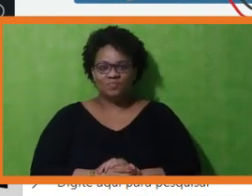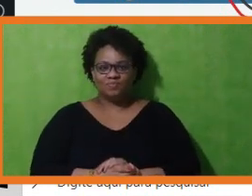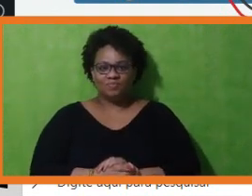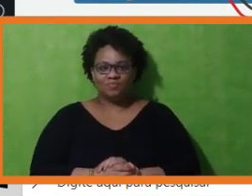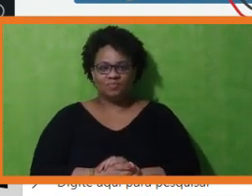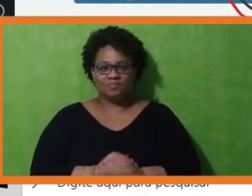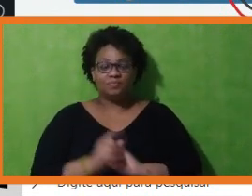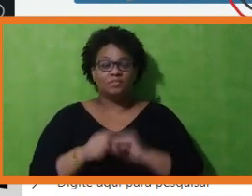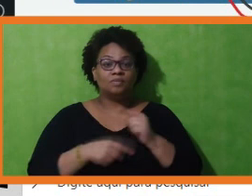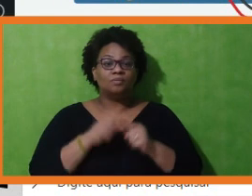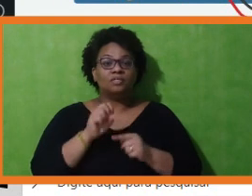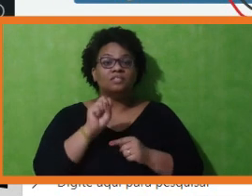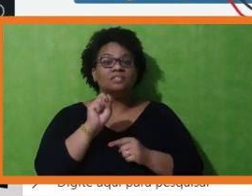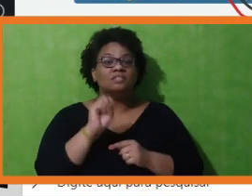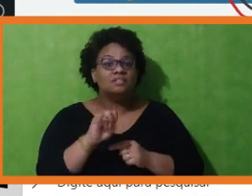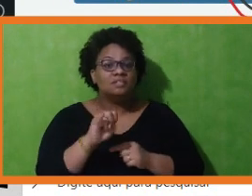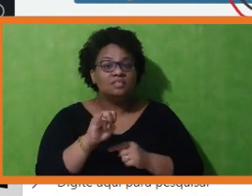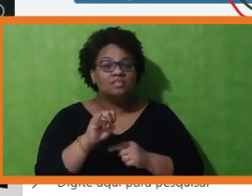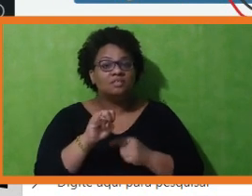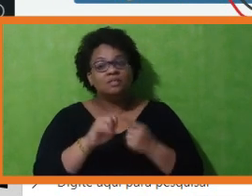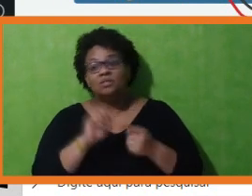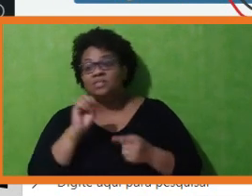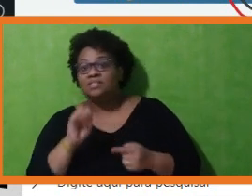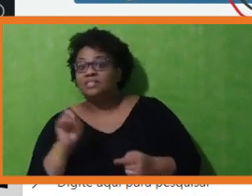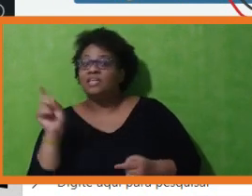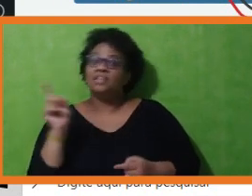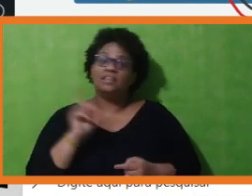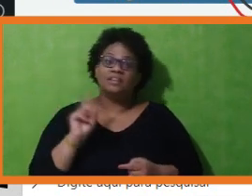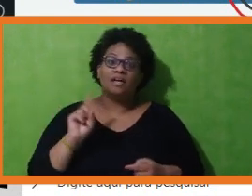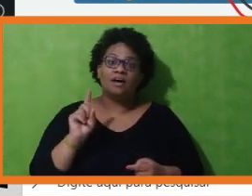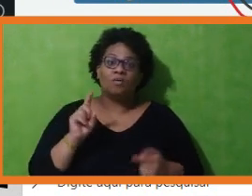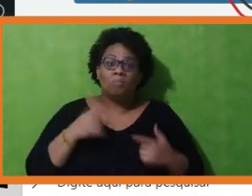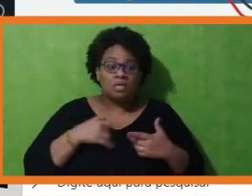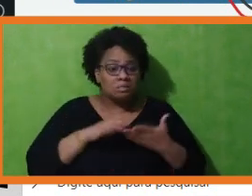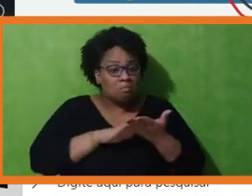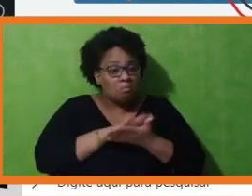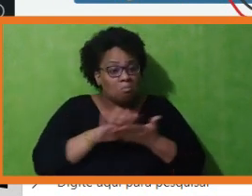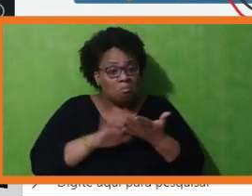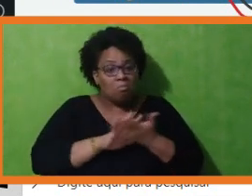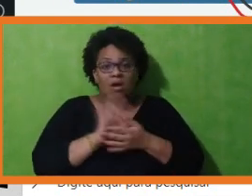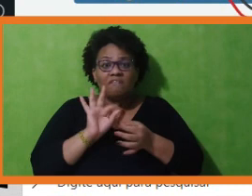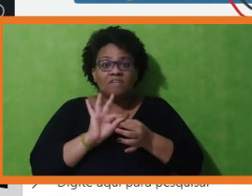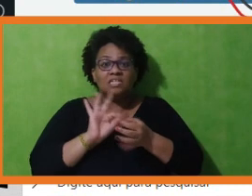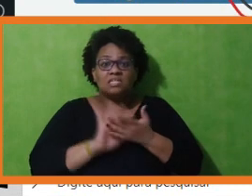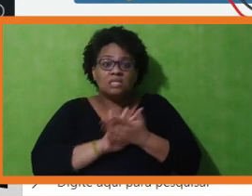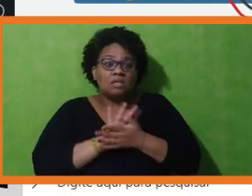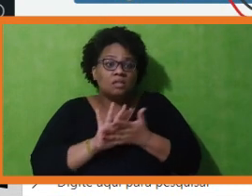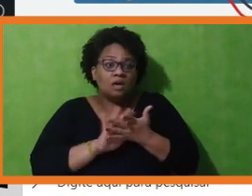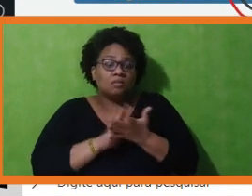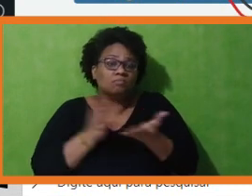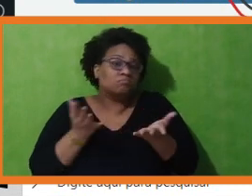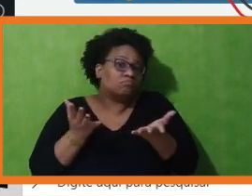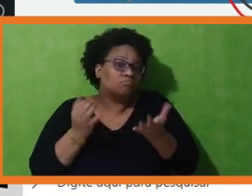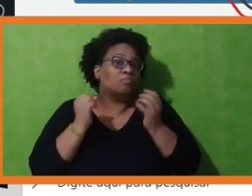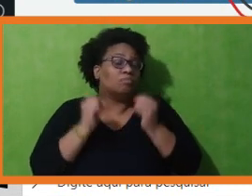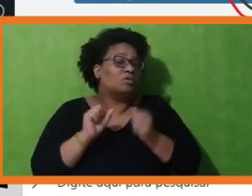viria o quê? O se vem depois do se não desse if. Mas como eu não tenho nada para fazer depois